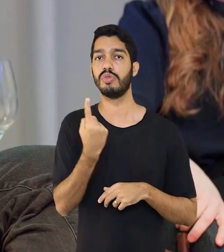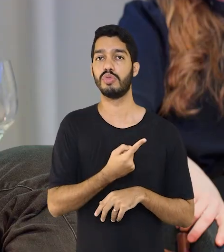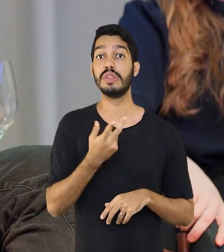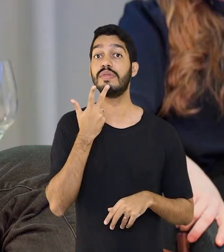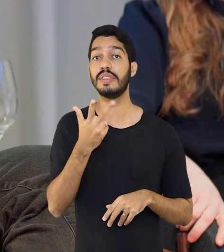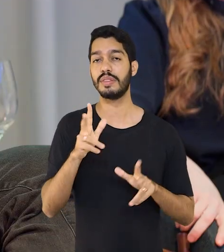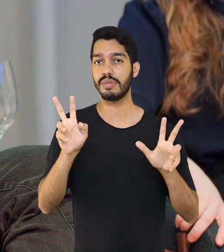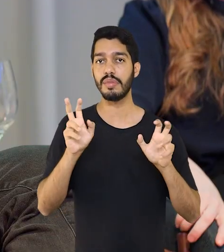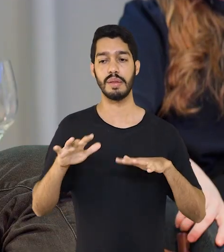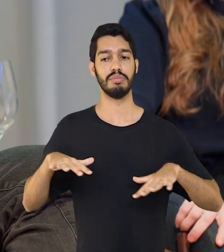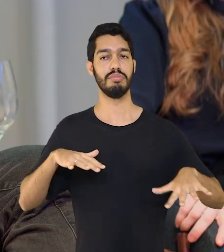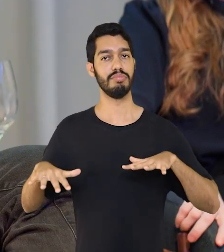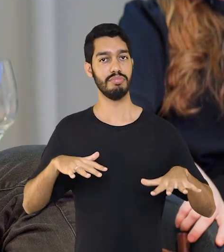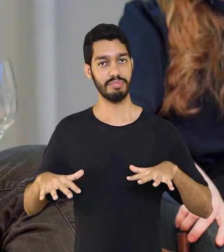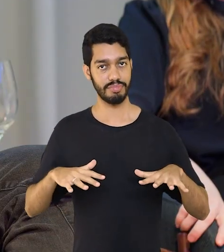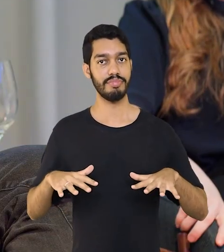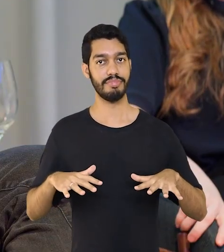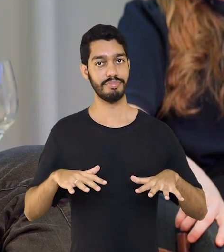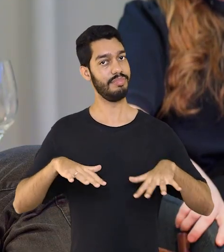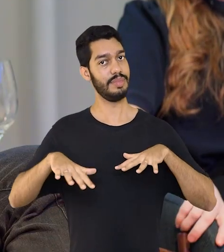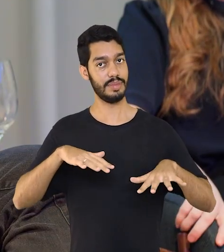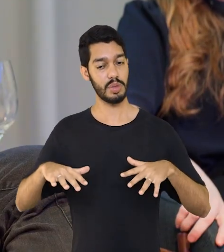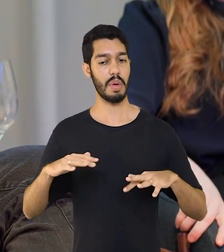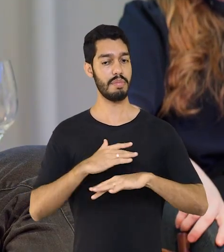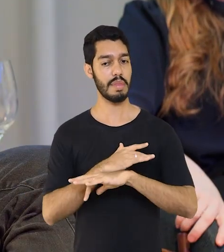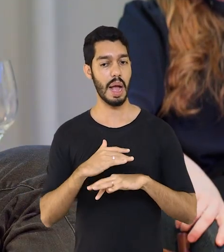fala sobre mobilidade